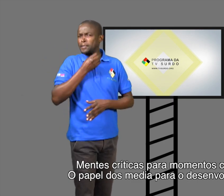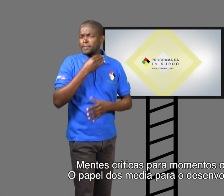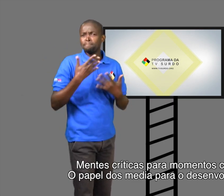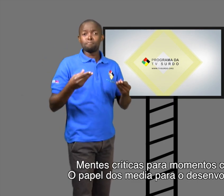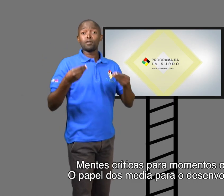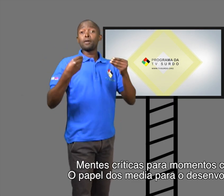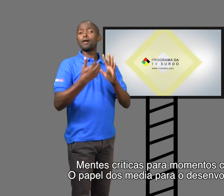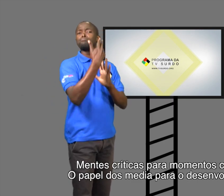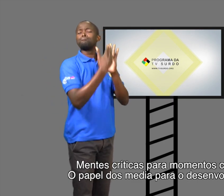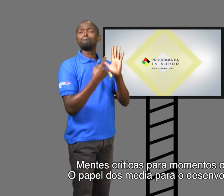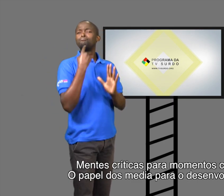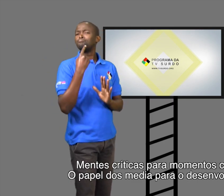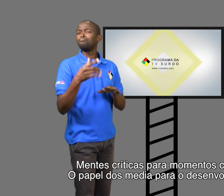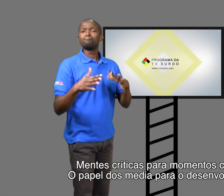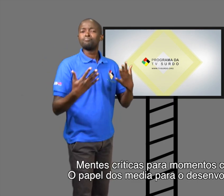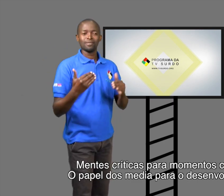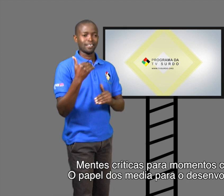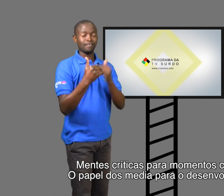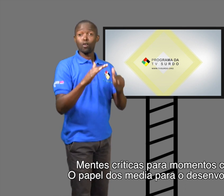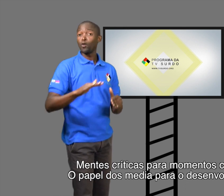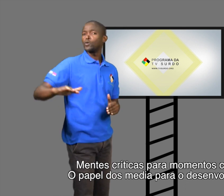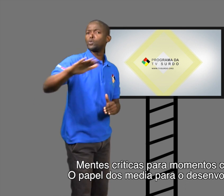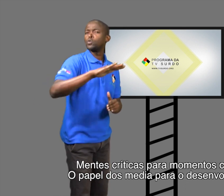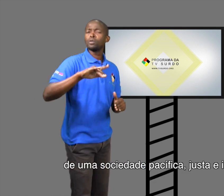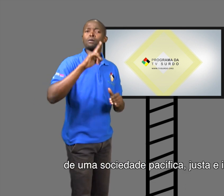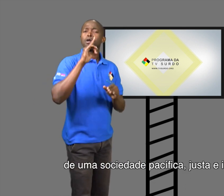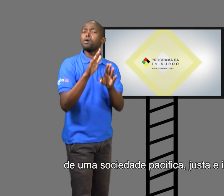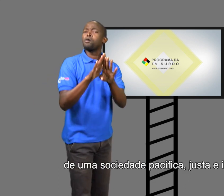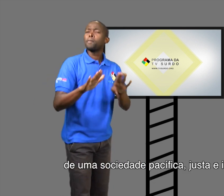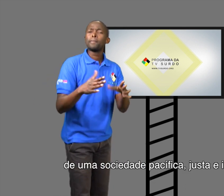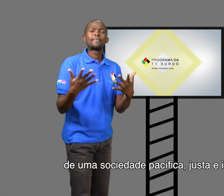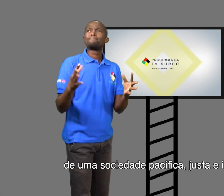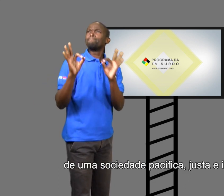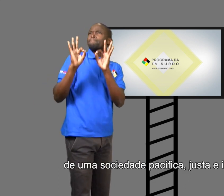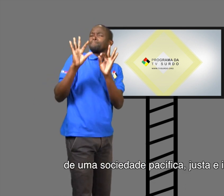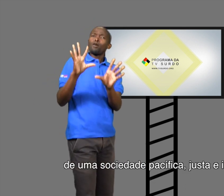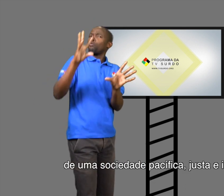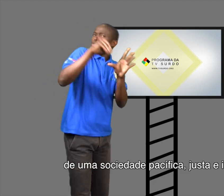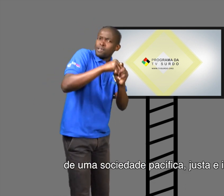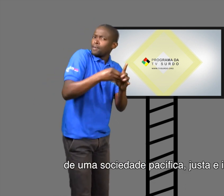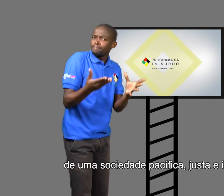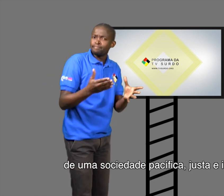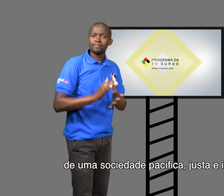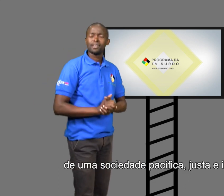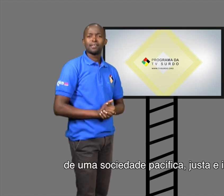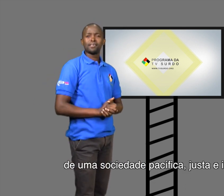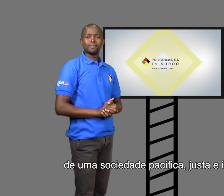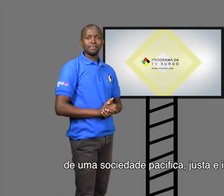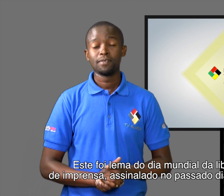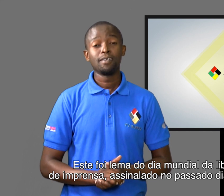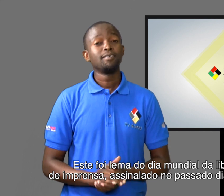momentos críticos. O papel dos mídias para o desenvolvimento de uma sociedade pacífica, justa e